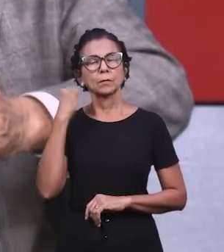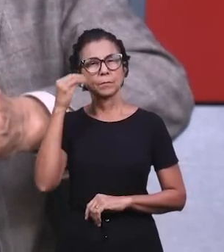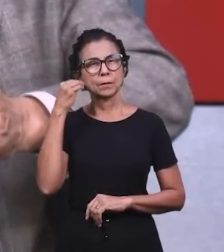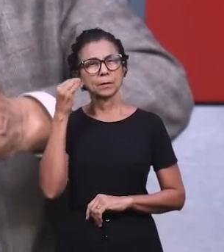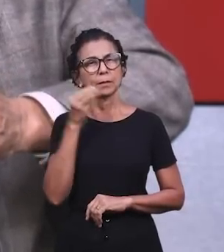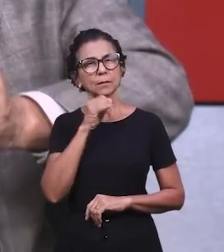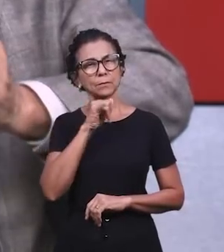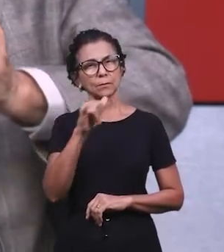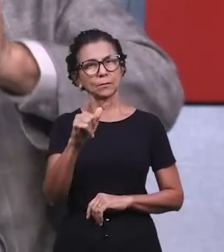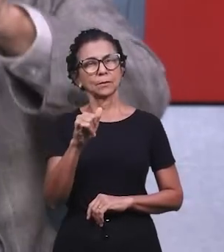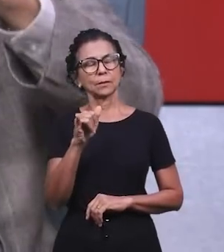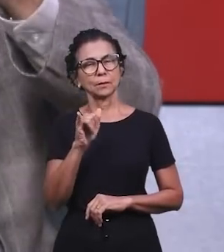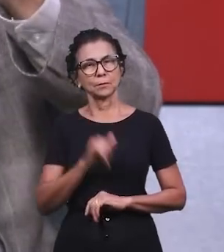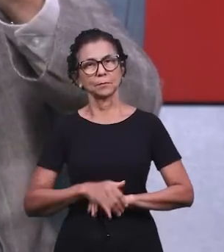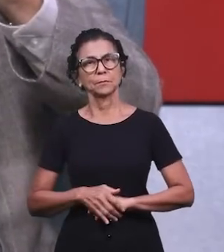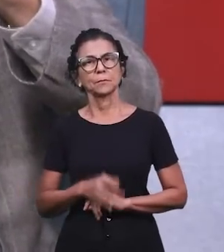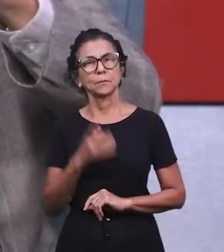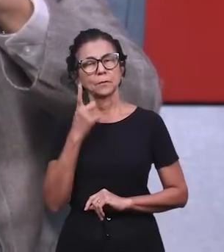para vocês verem